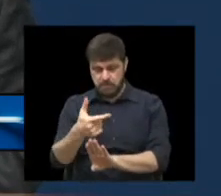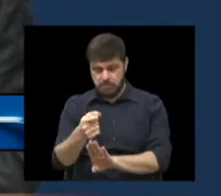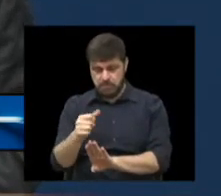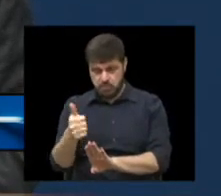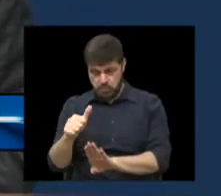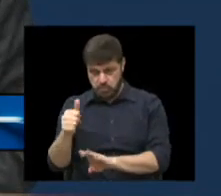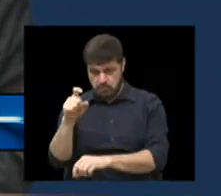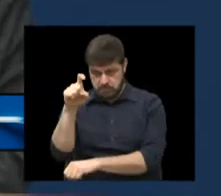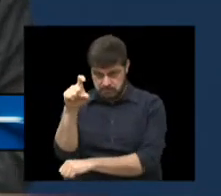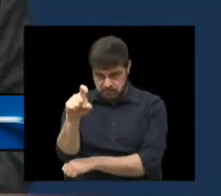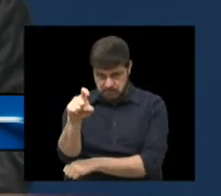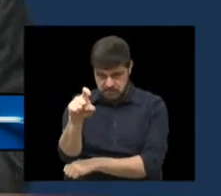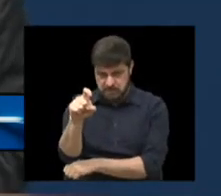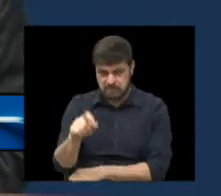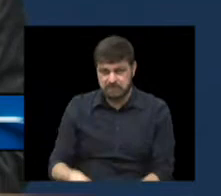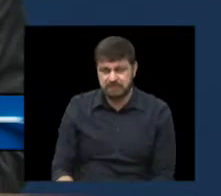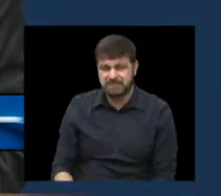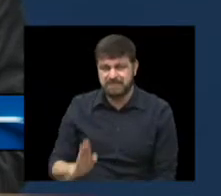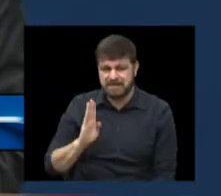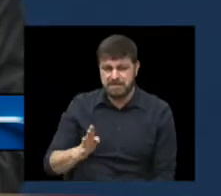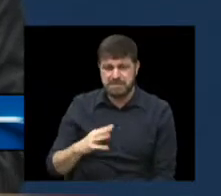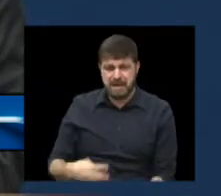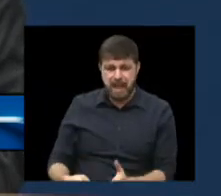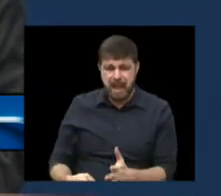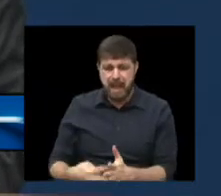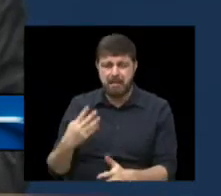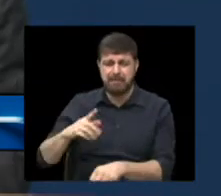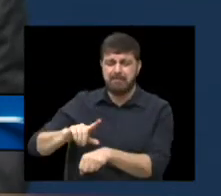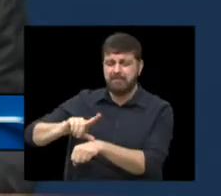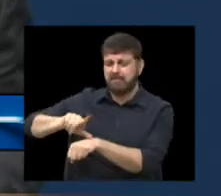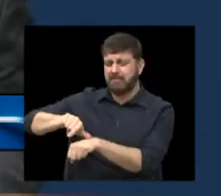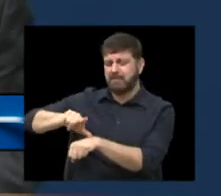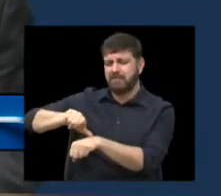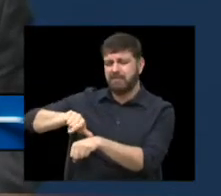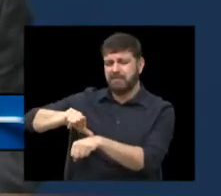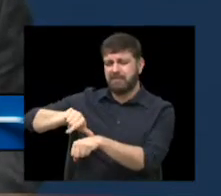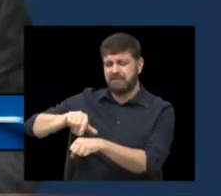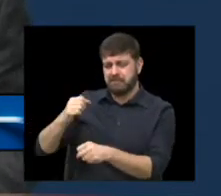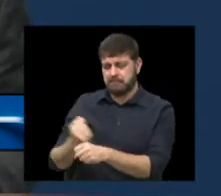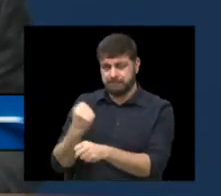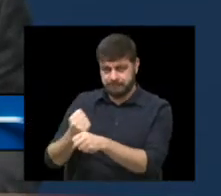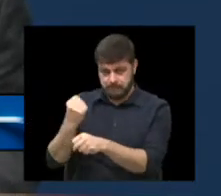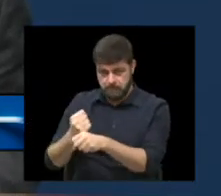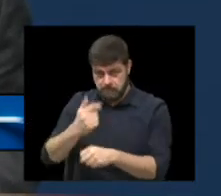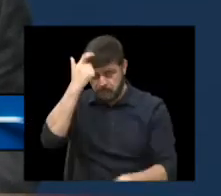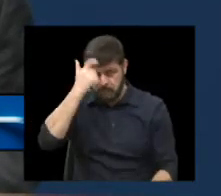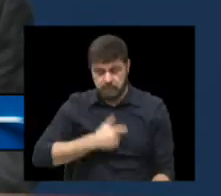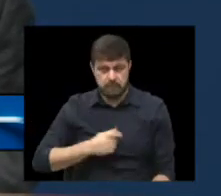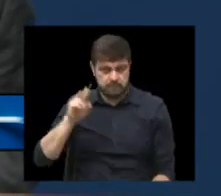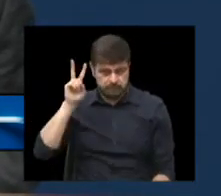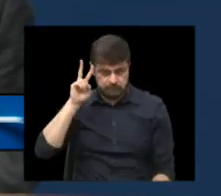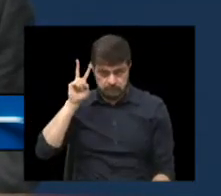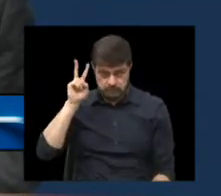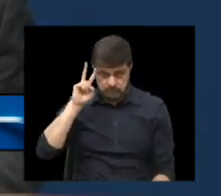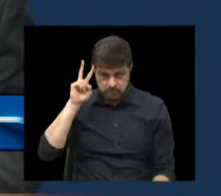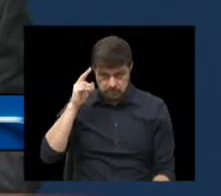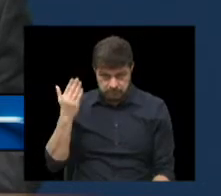esse é pelo menos o 4º atraso na obra. Por isso, realizei na segunda-feira